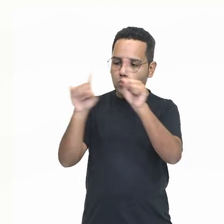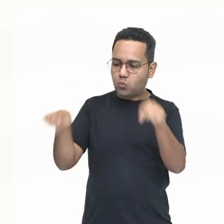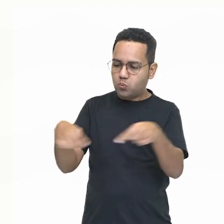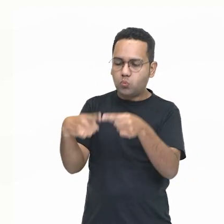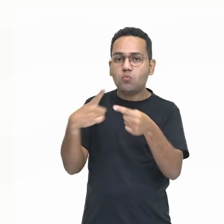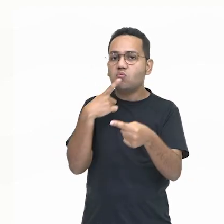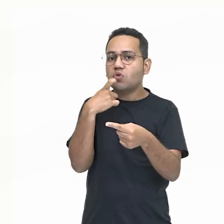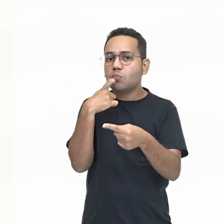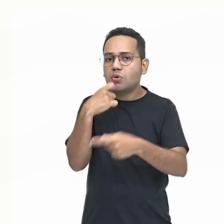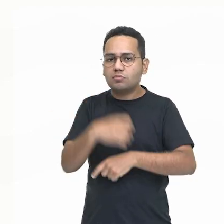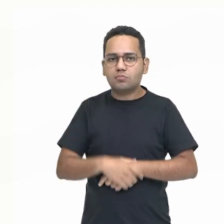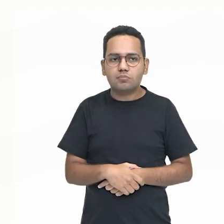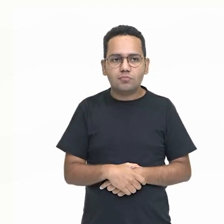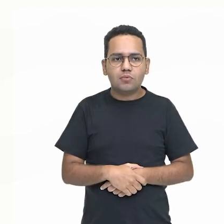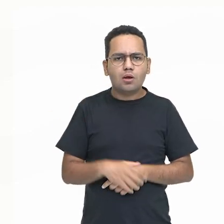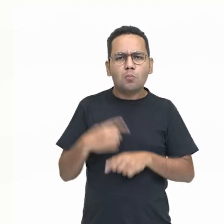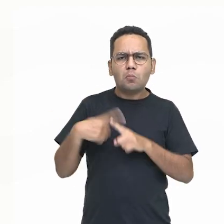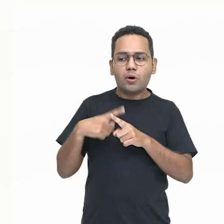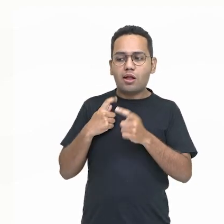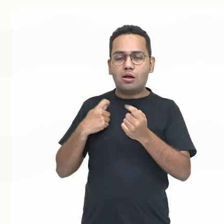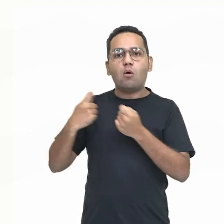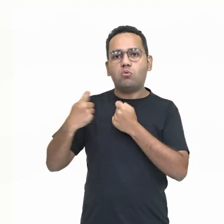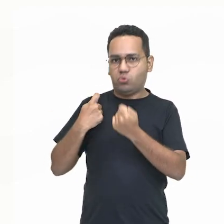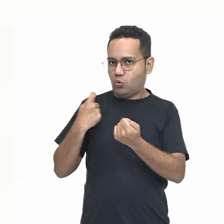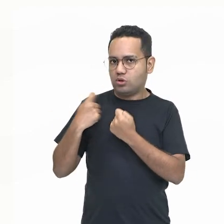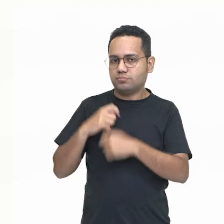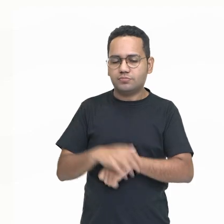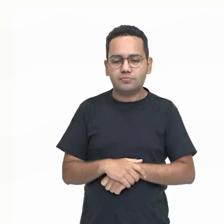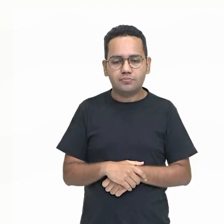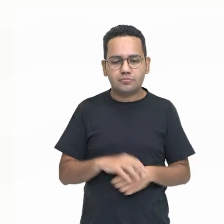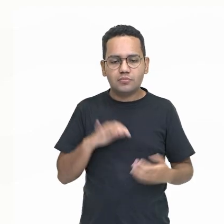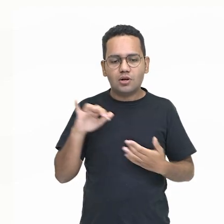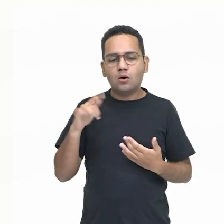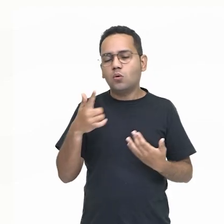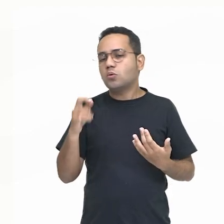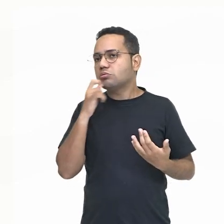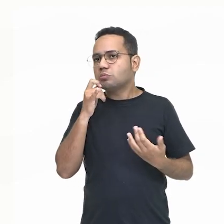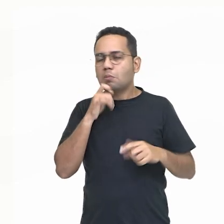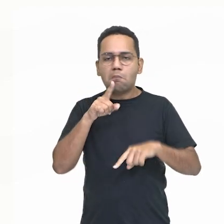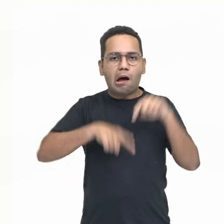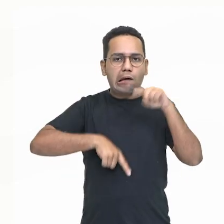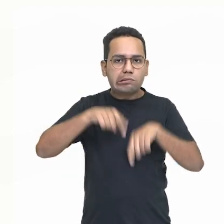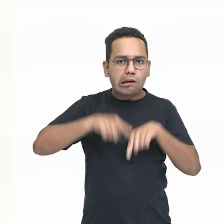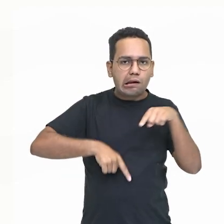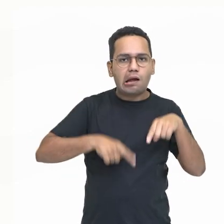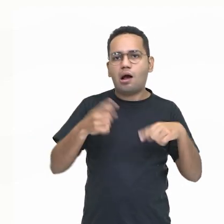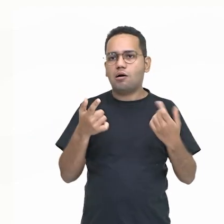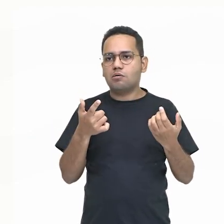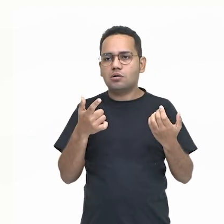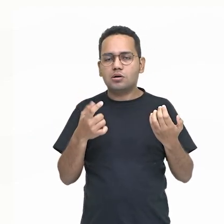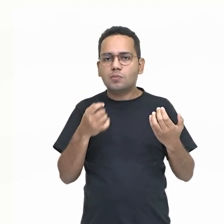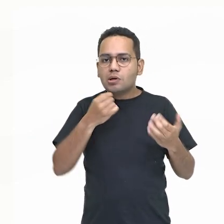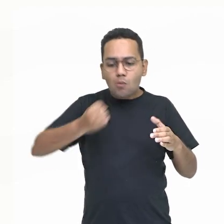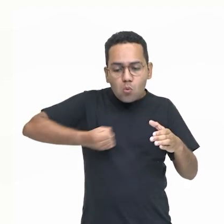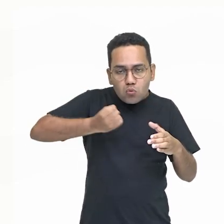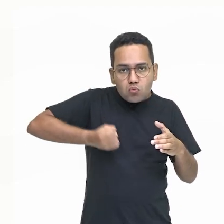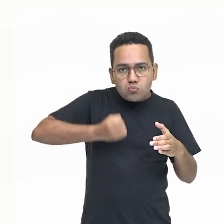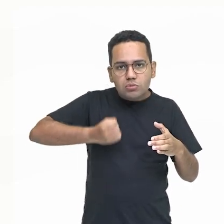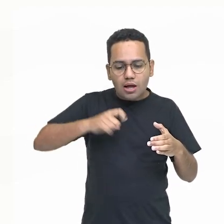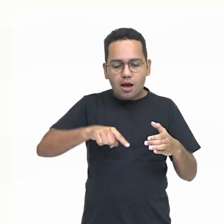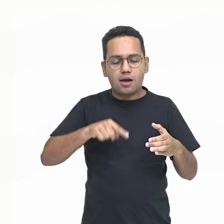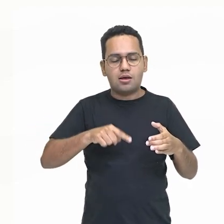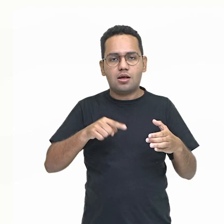que tem a resistência. Logo, panelas elétricas e chapinhas são exemplos de resistores. E